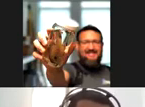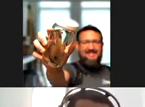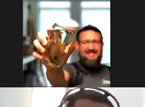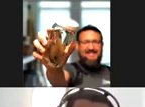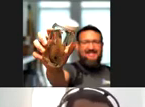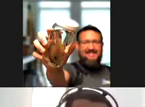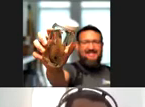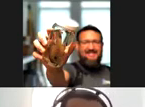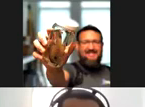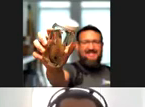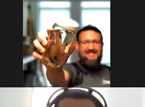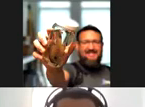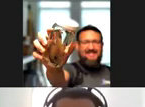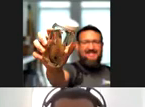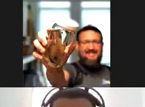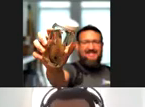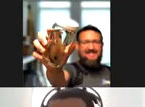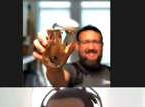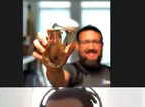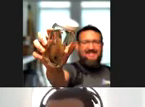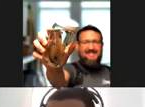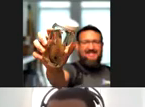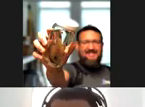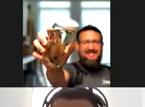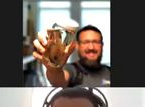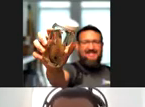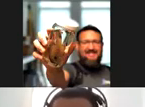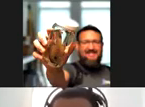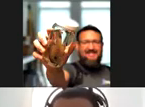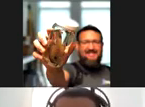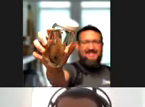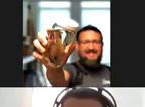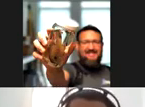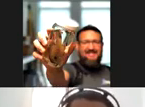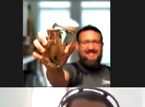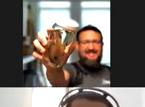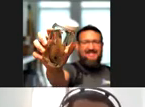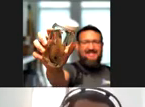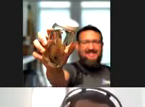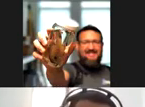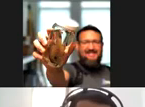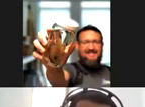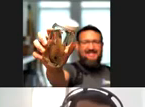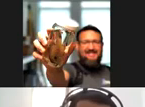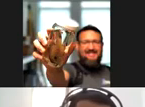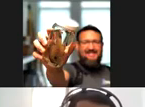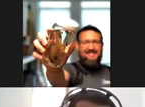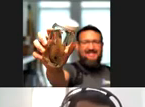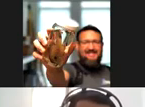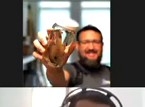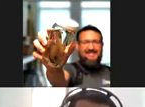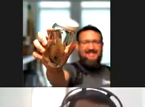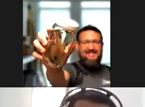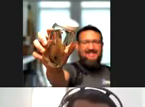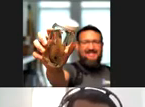nesse mesmo panorama de predizer a distribuição de espécies, mas com perguntas muito mais complexas, né? Então enquanto aqui o Town